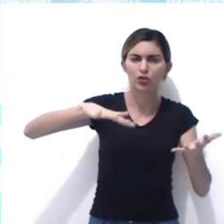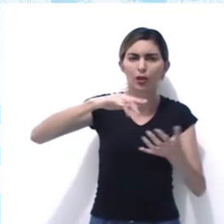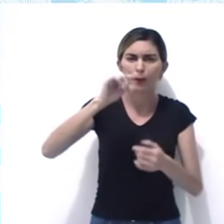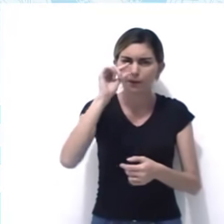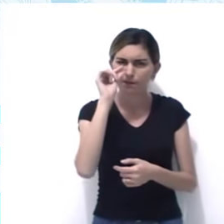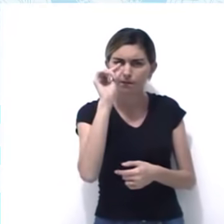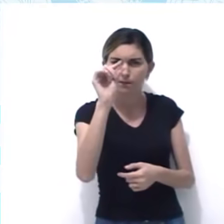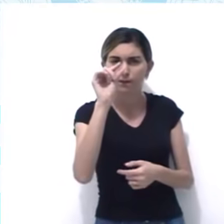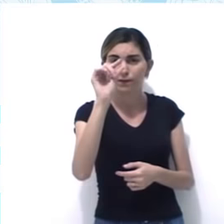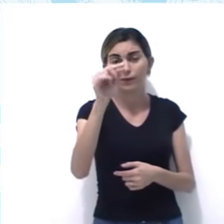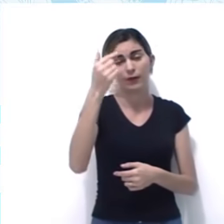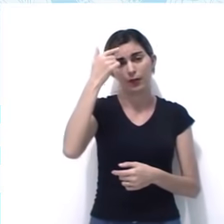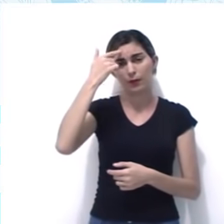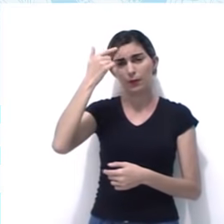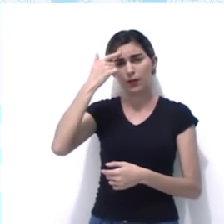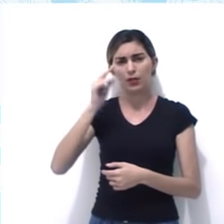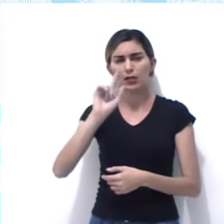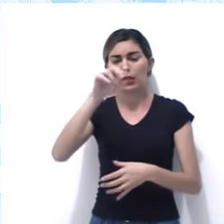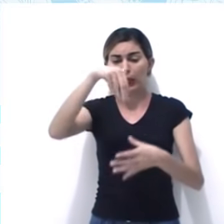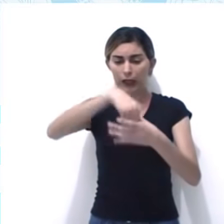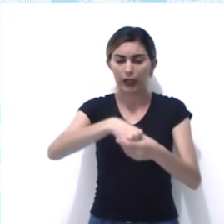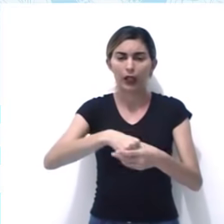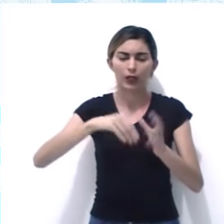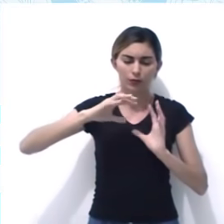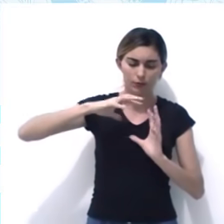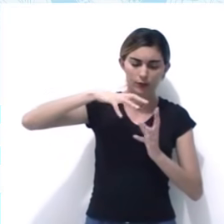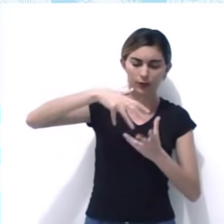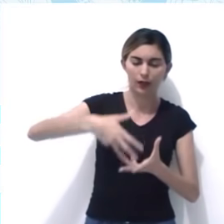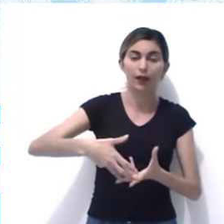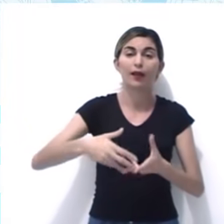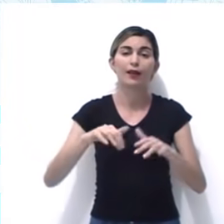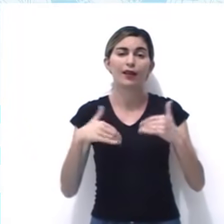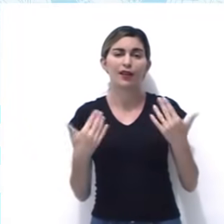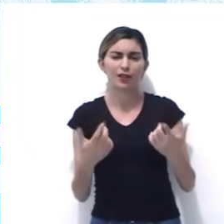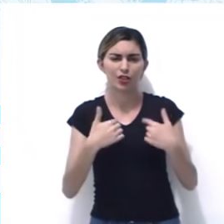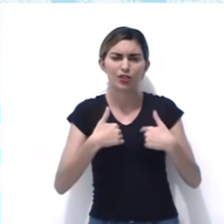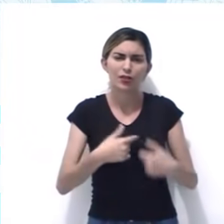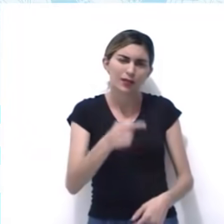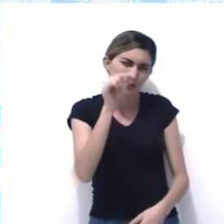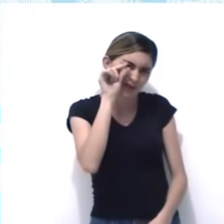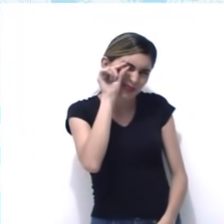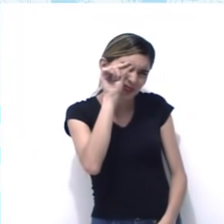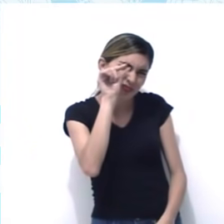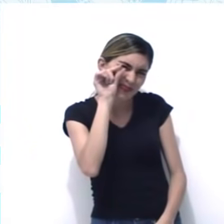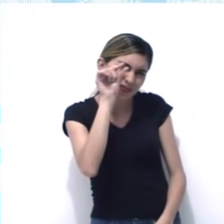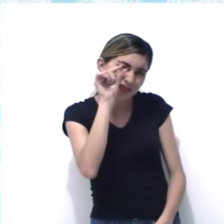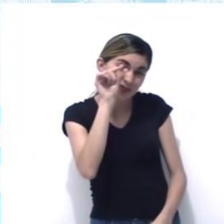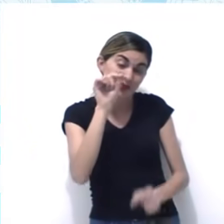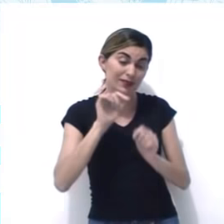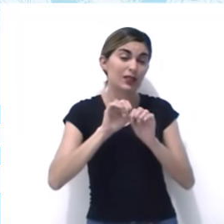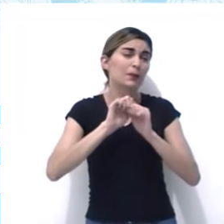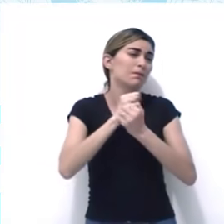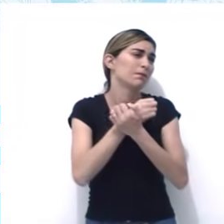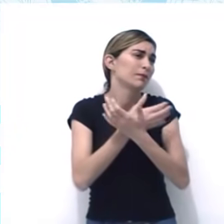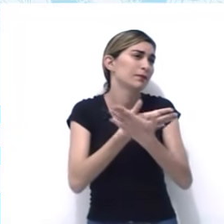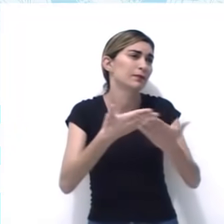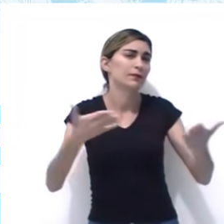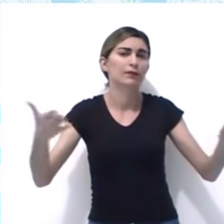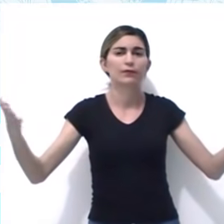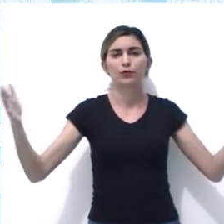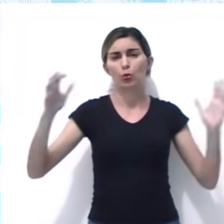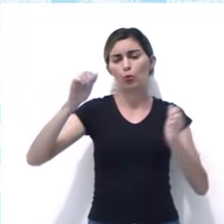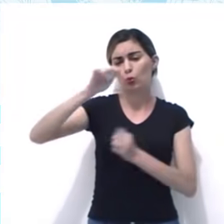se imagine na terra então a gente é muito pequeno diante da imensidão do universo